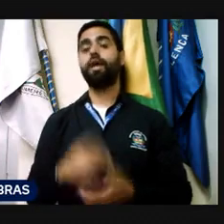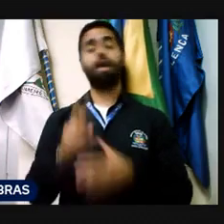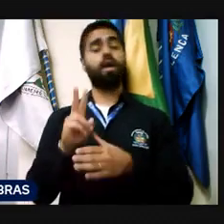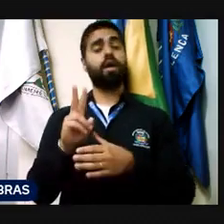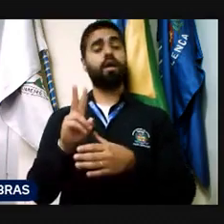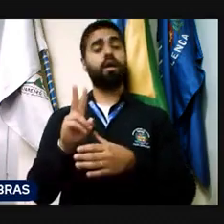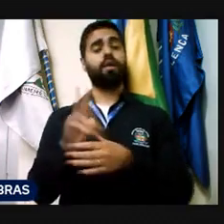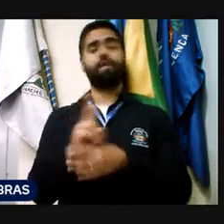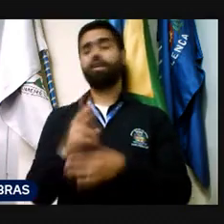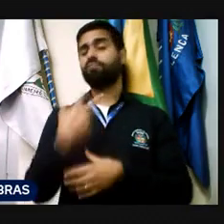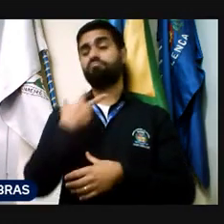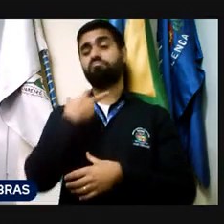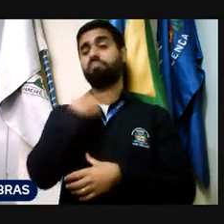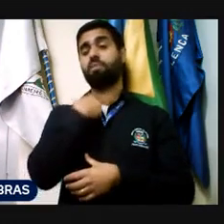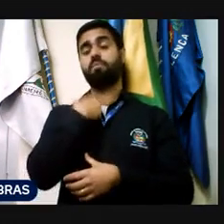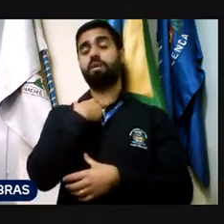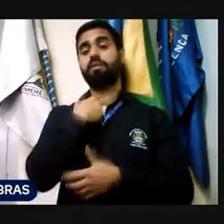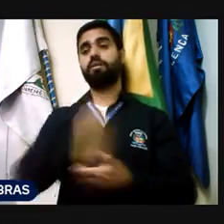pode ser